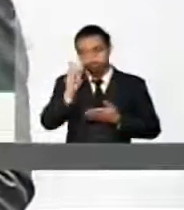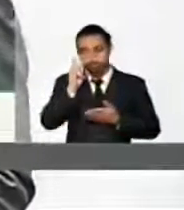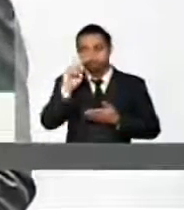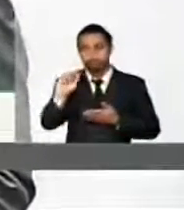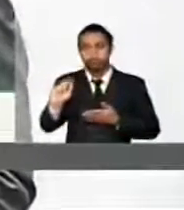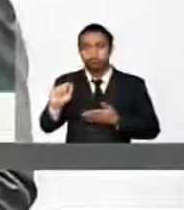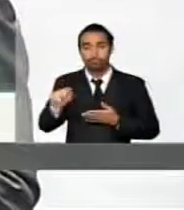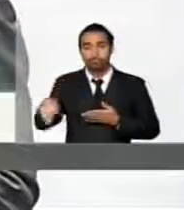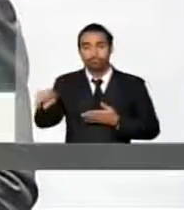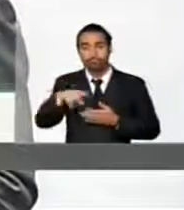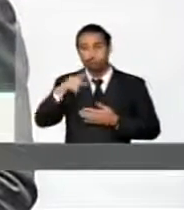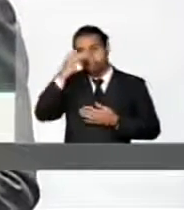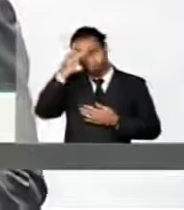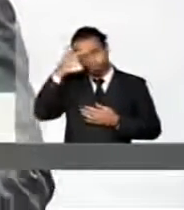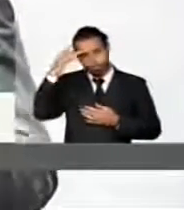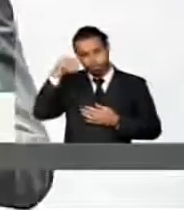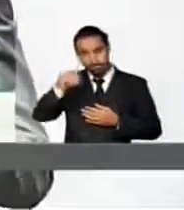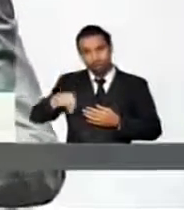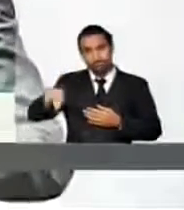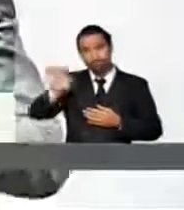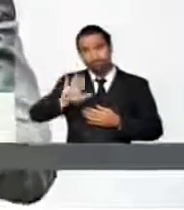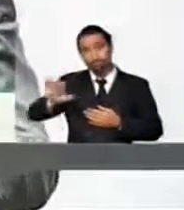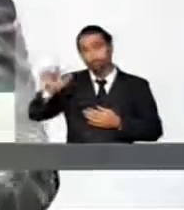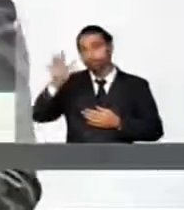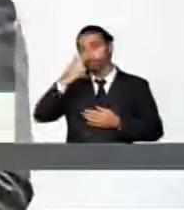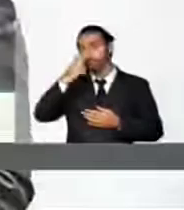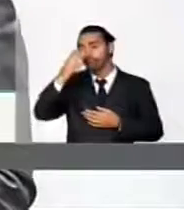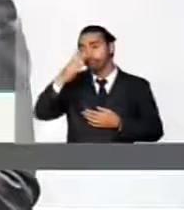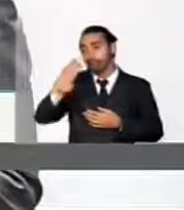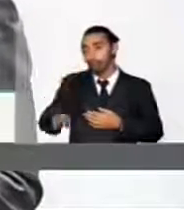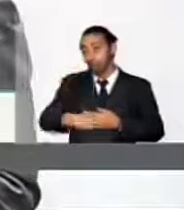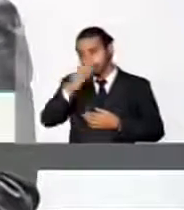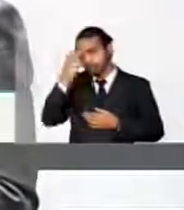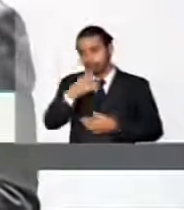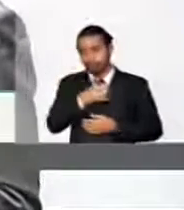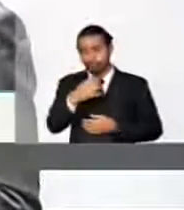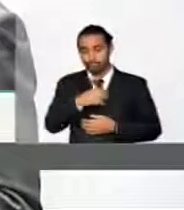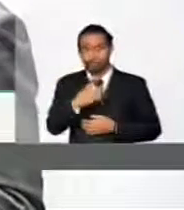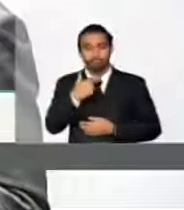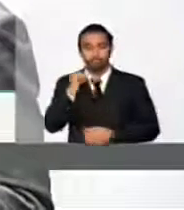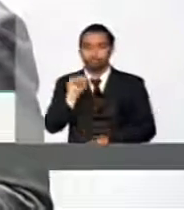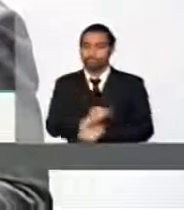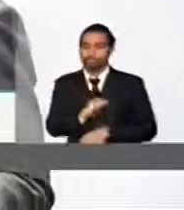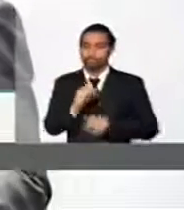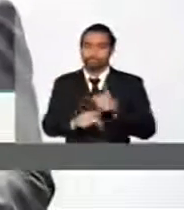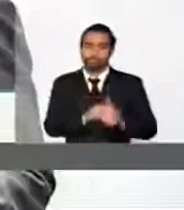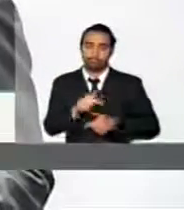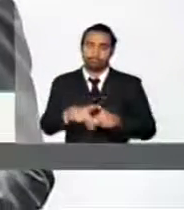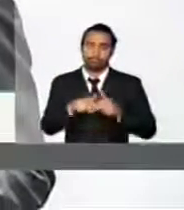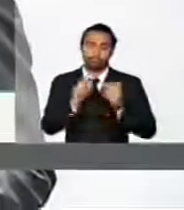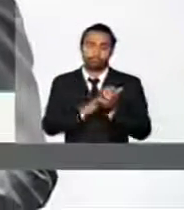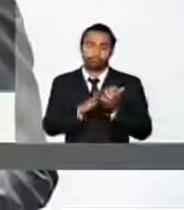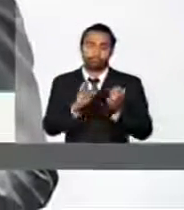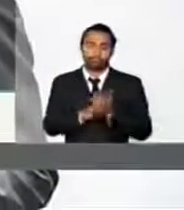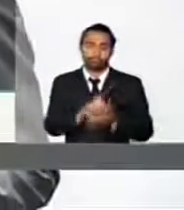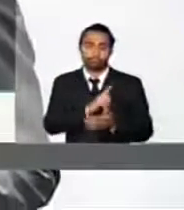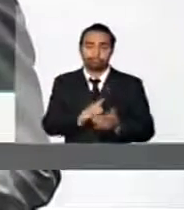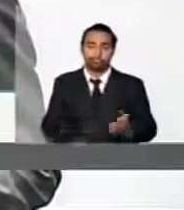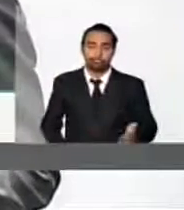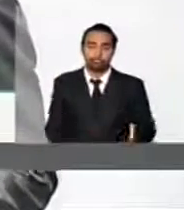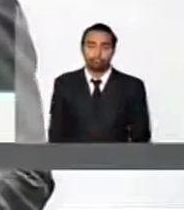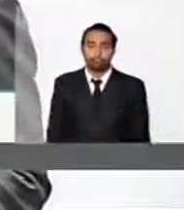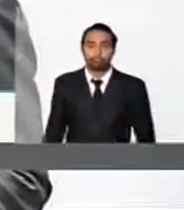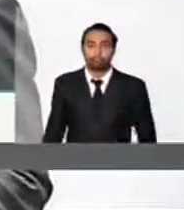atividade das pessoas do Nordeste, são cerca de 2 milhões de baianos, não seja interrompida. Portanto, parabéns ao governador, conte com o nosso apoio.